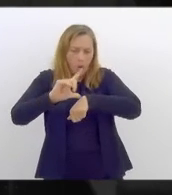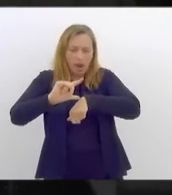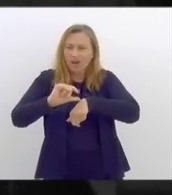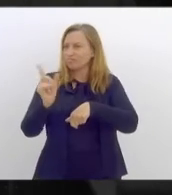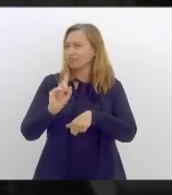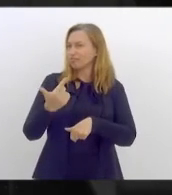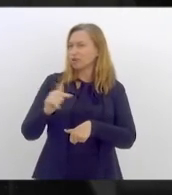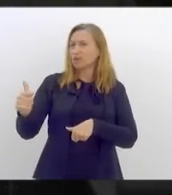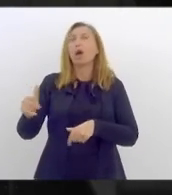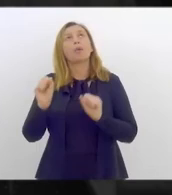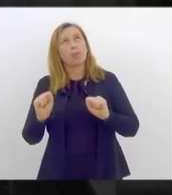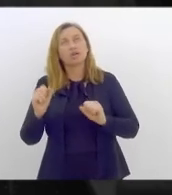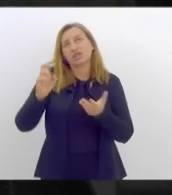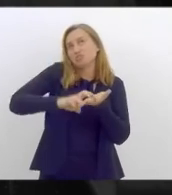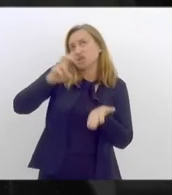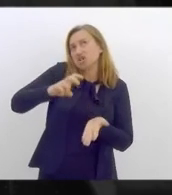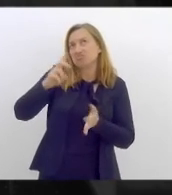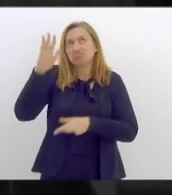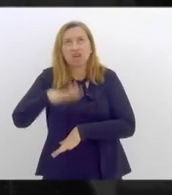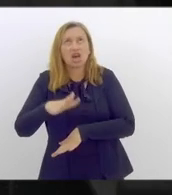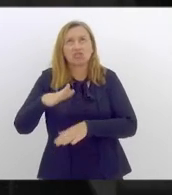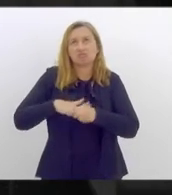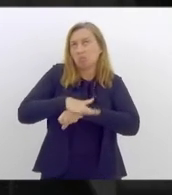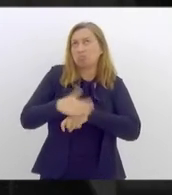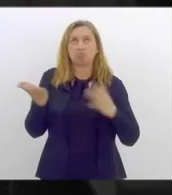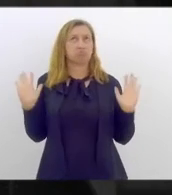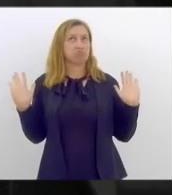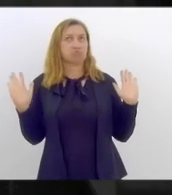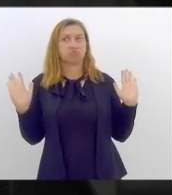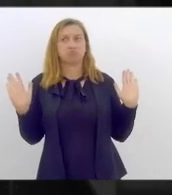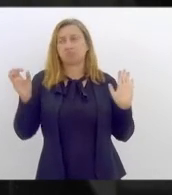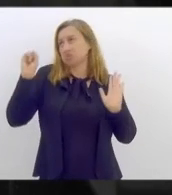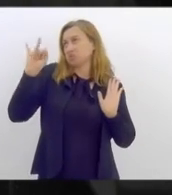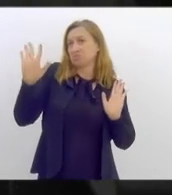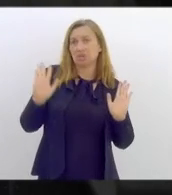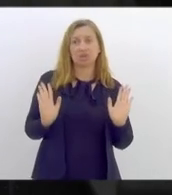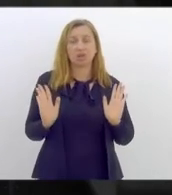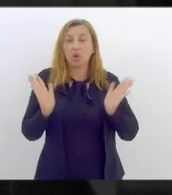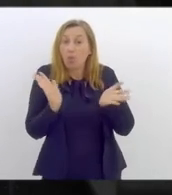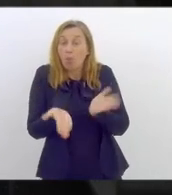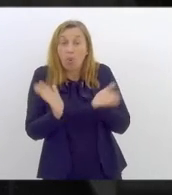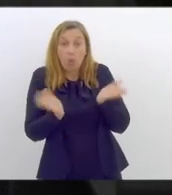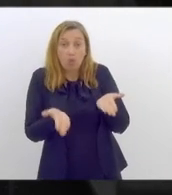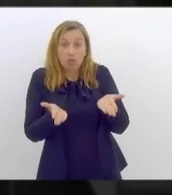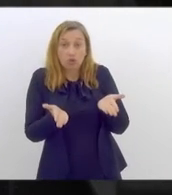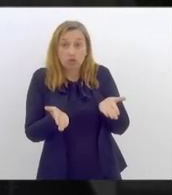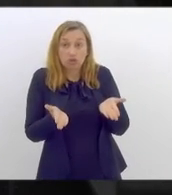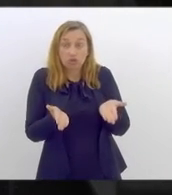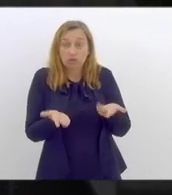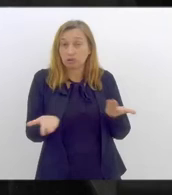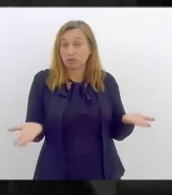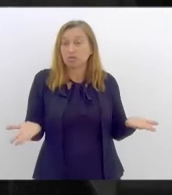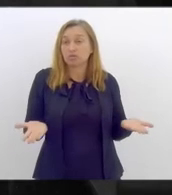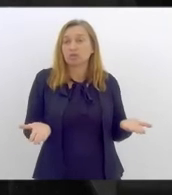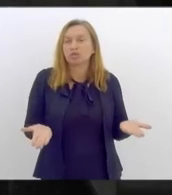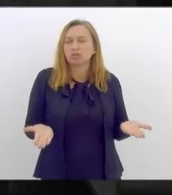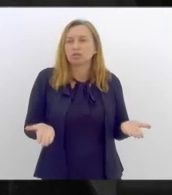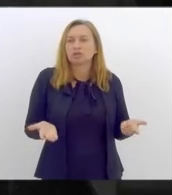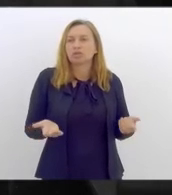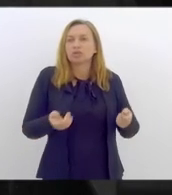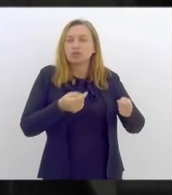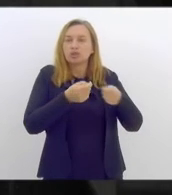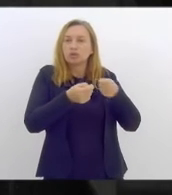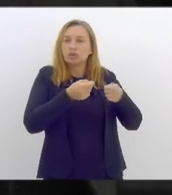acontecer pode ser de manhã pode ser de tarde pode ser de noite pode ser de madrugada hoje na parte alta quem domina